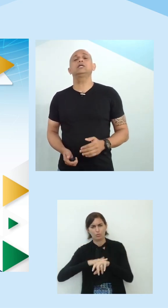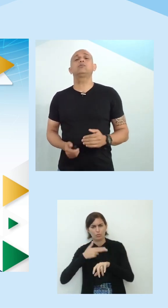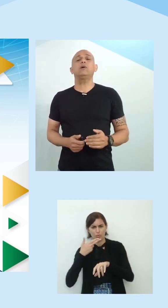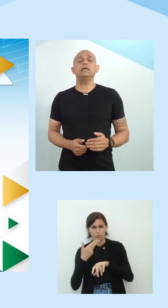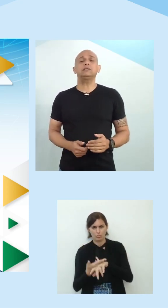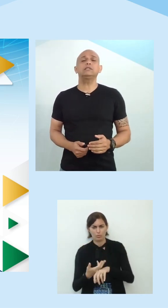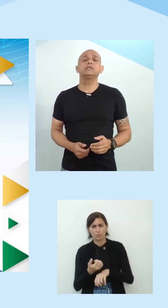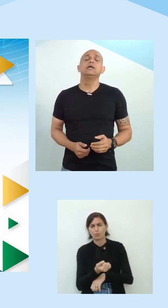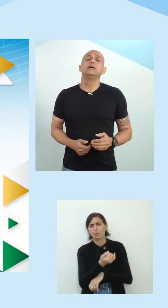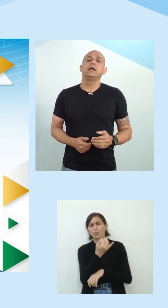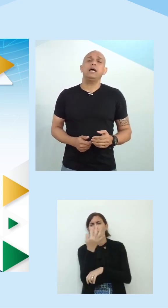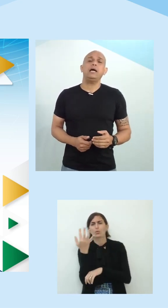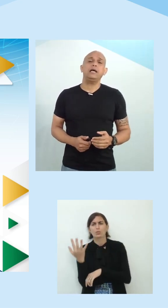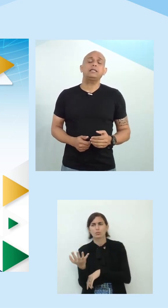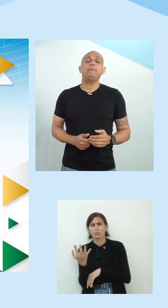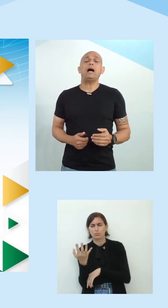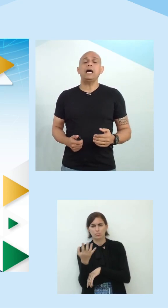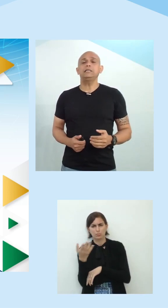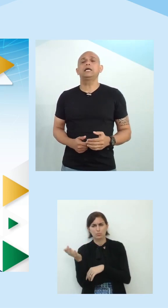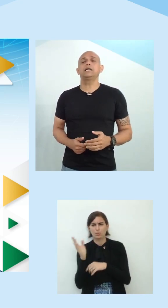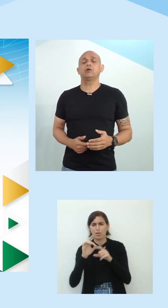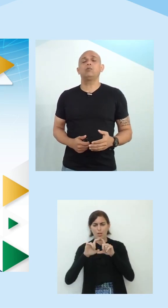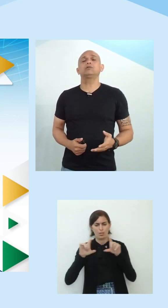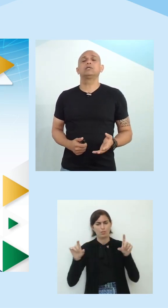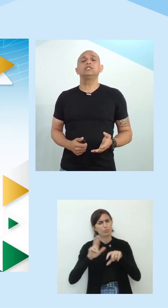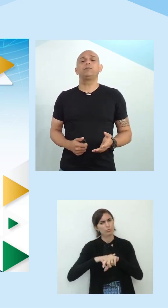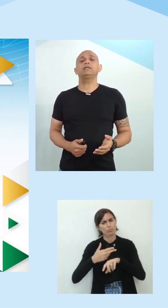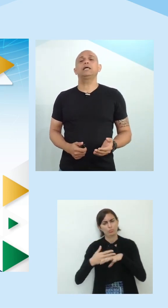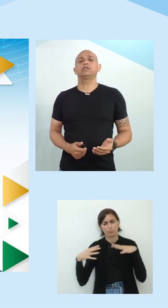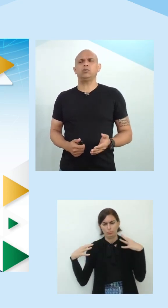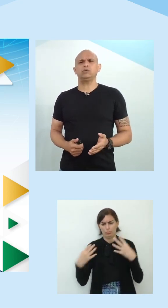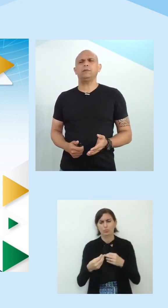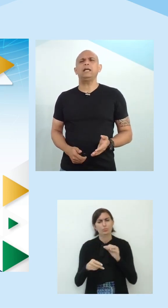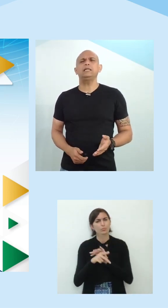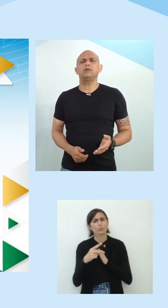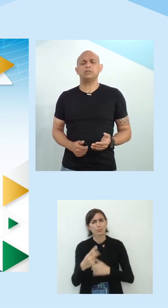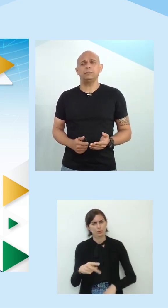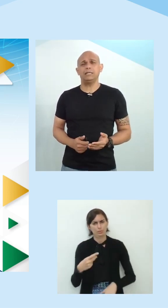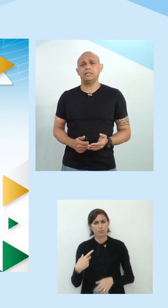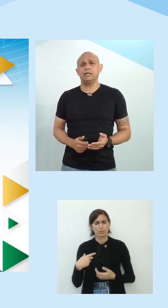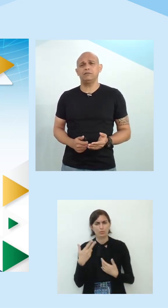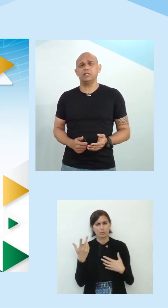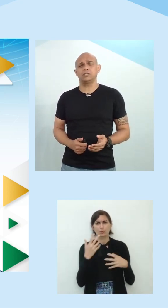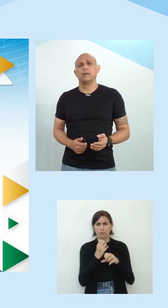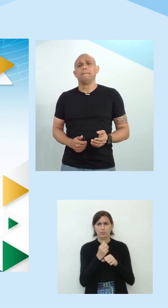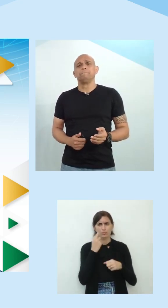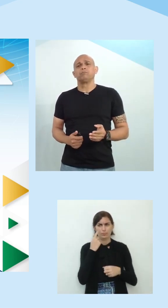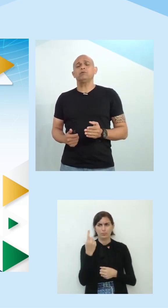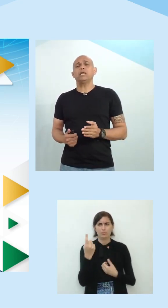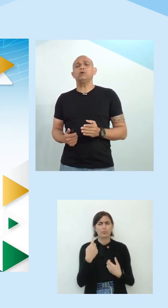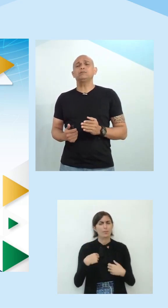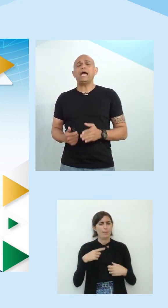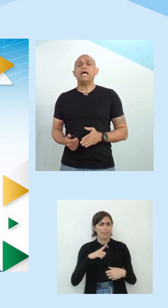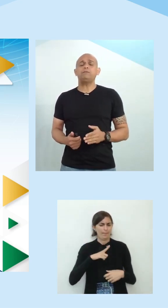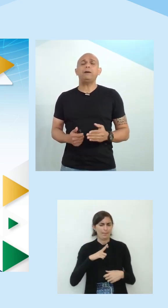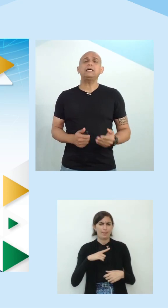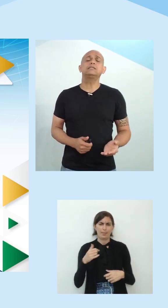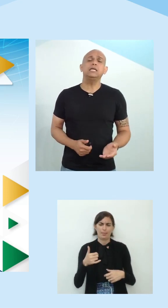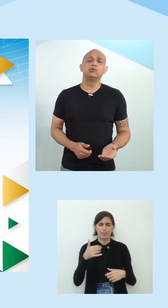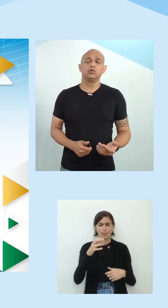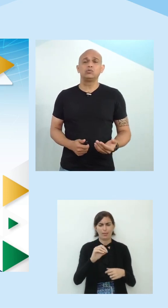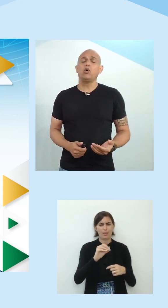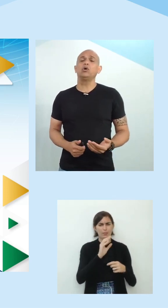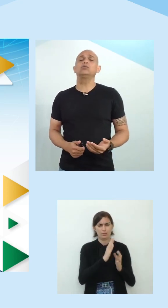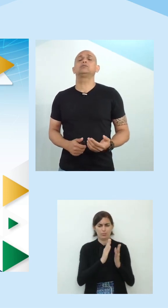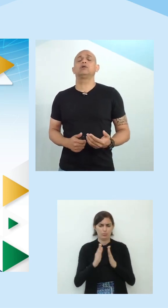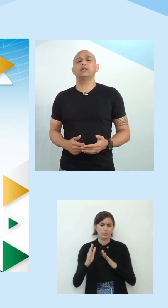chocolate de quantos da barra inteira? Quantos eles pertencem? Contabiliza aí, veja. Eu tenho 10